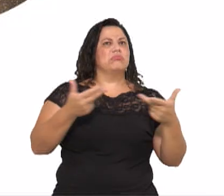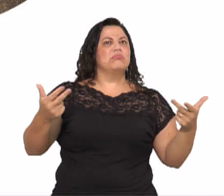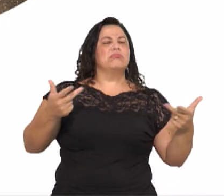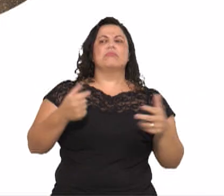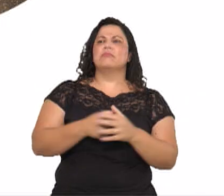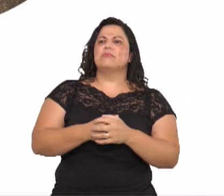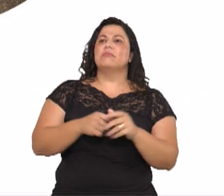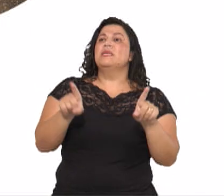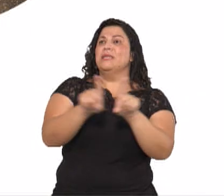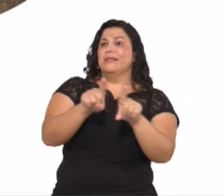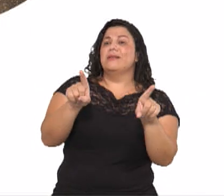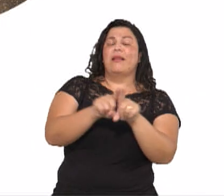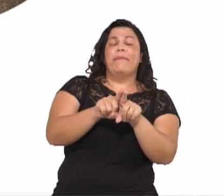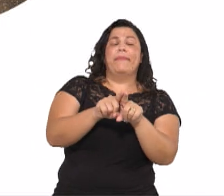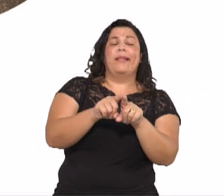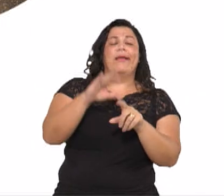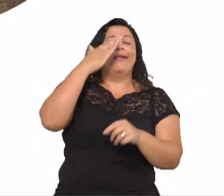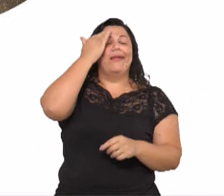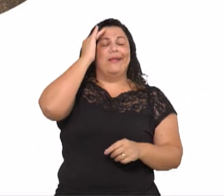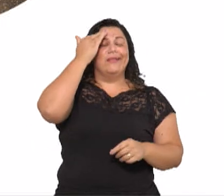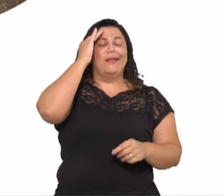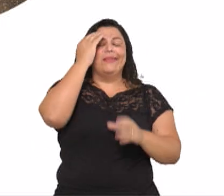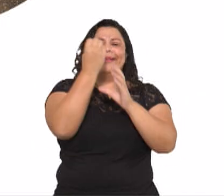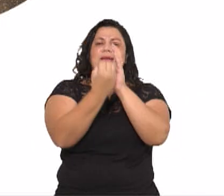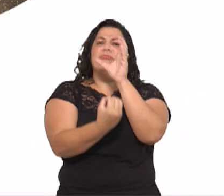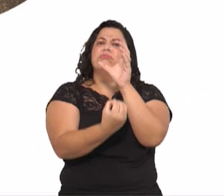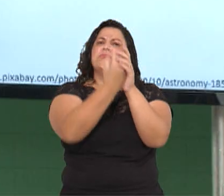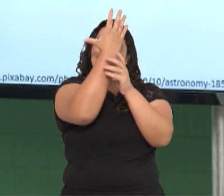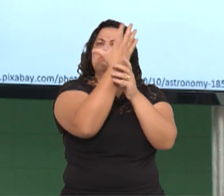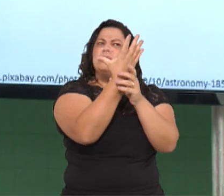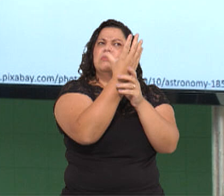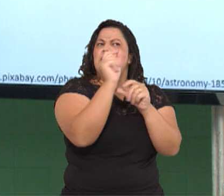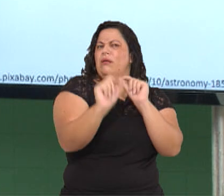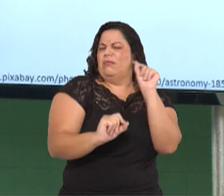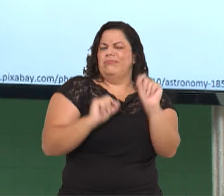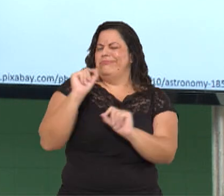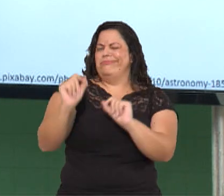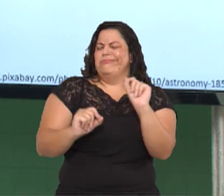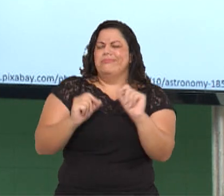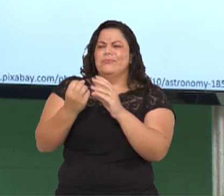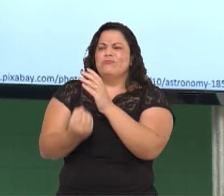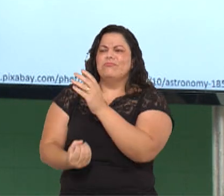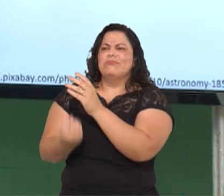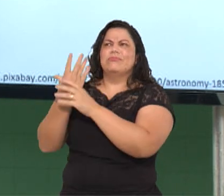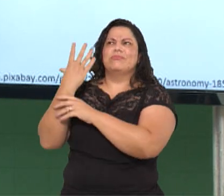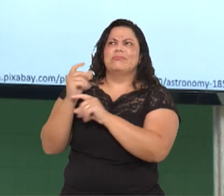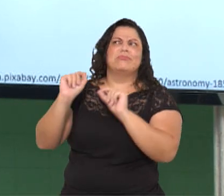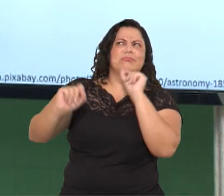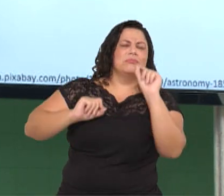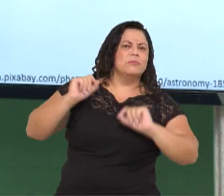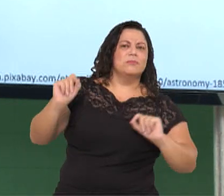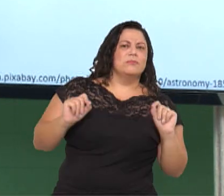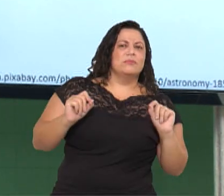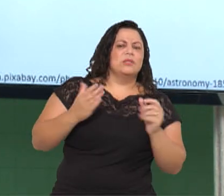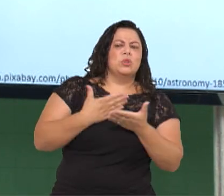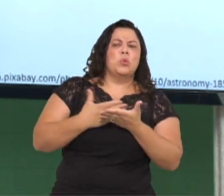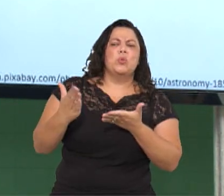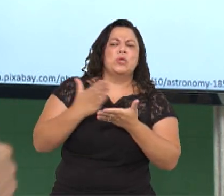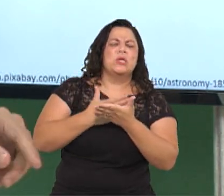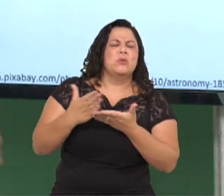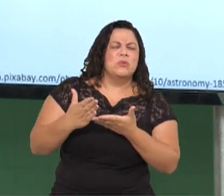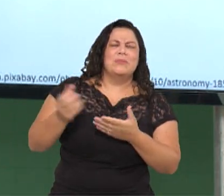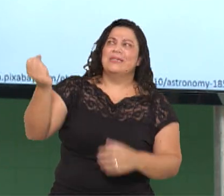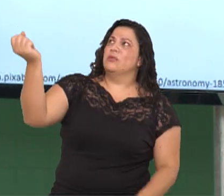ajuda a compreender um pouco mais sobre a origem. Como esses planetas foram originados? Qual é a origem do